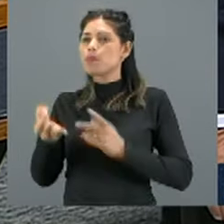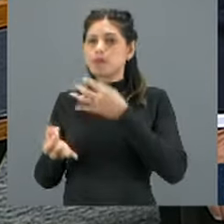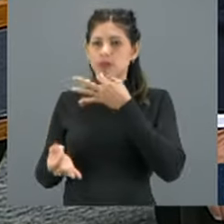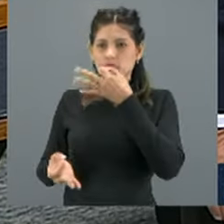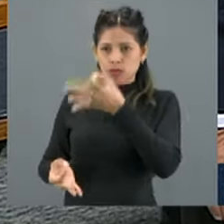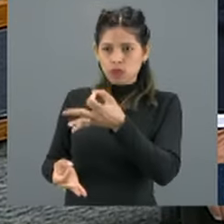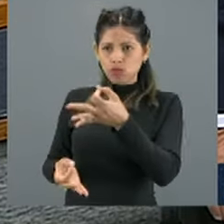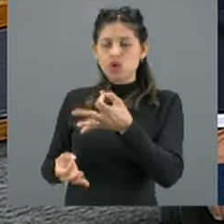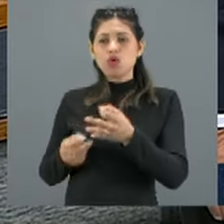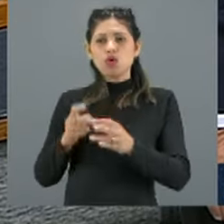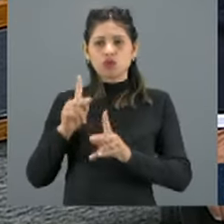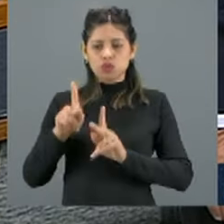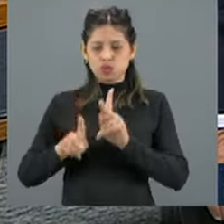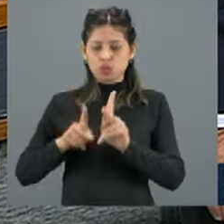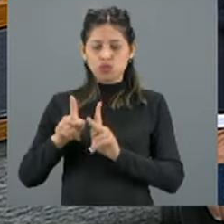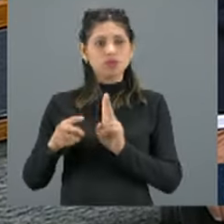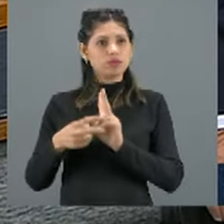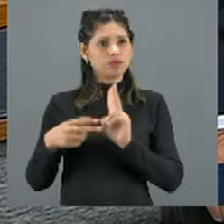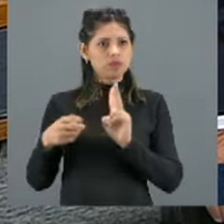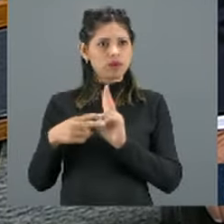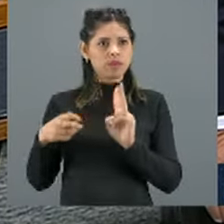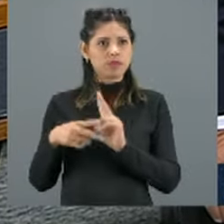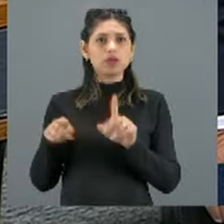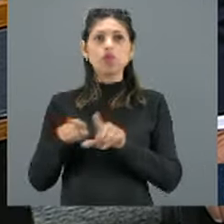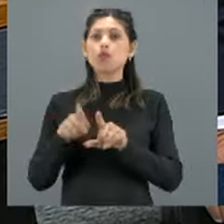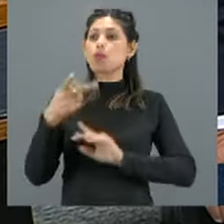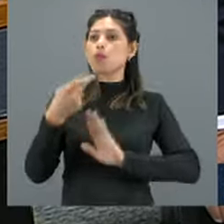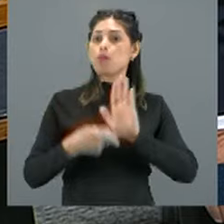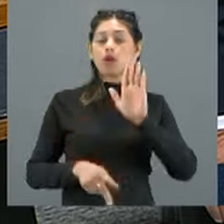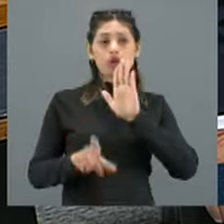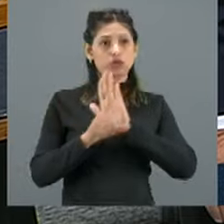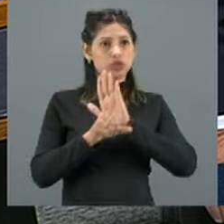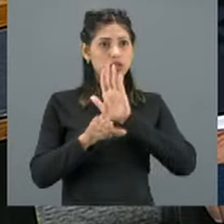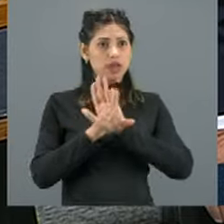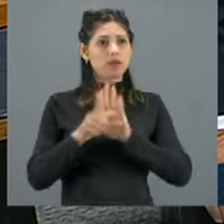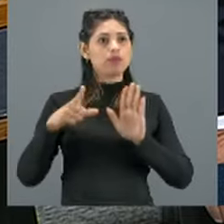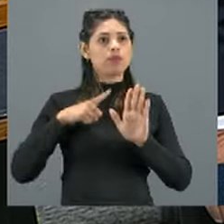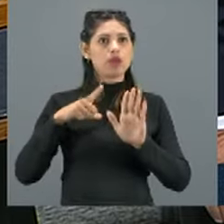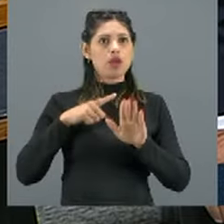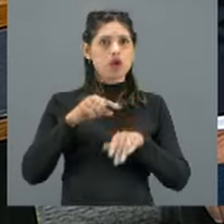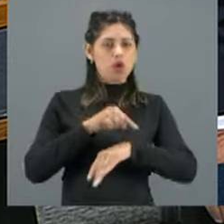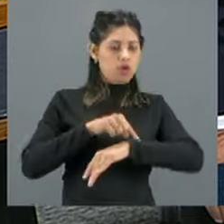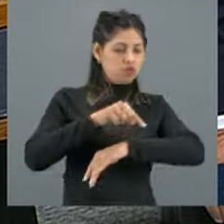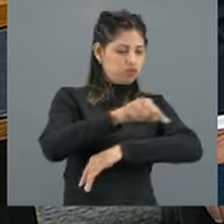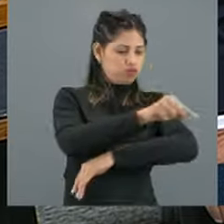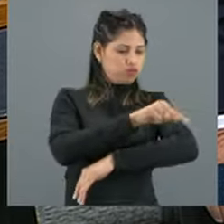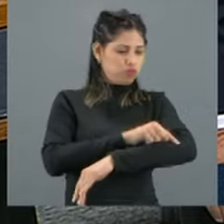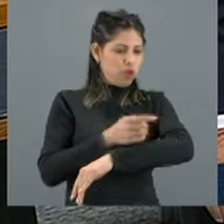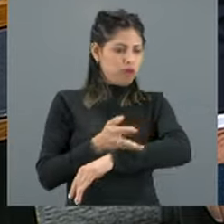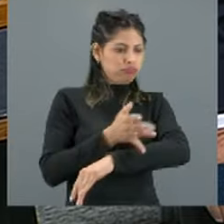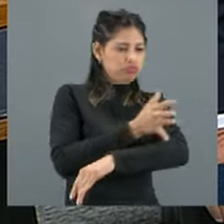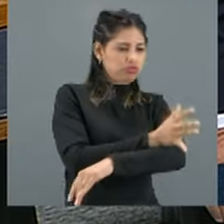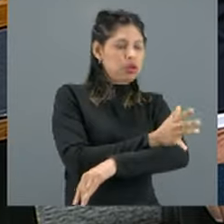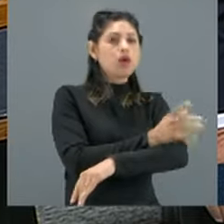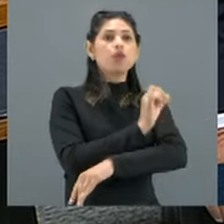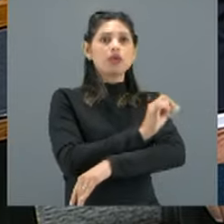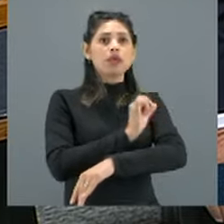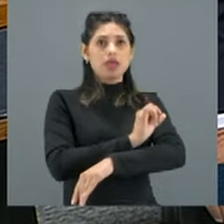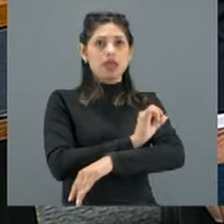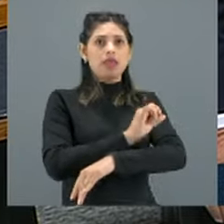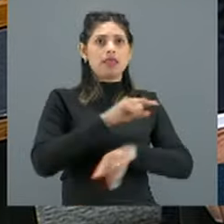com relação a esse projeto de lei que trata do marco temporal das terras indígenas.